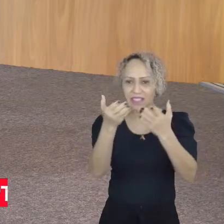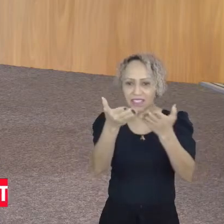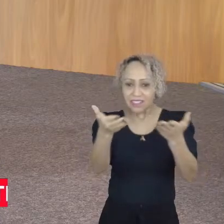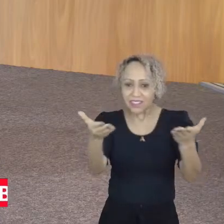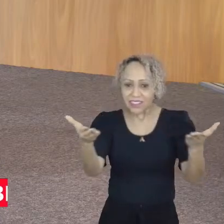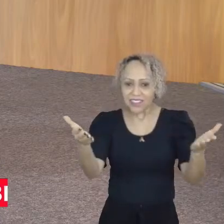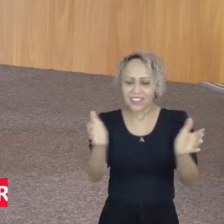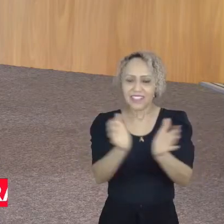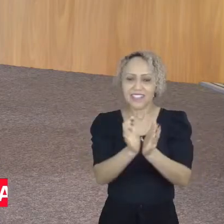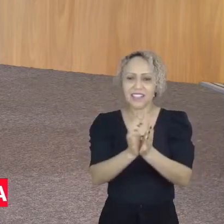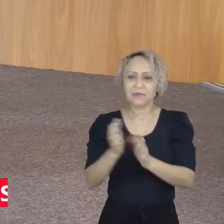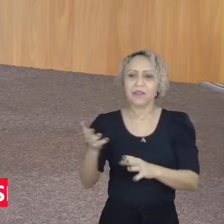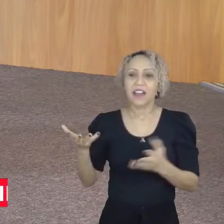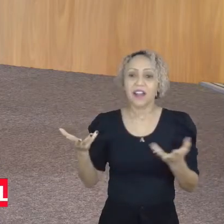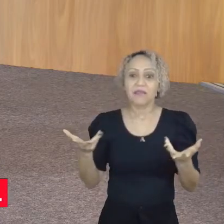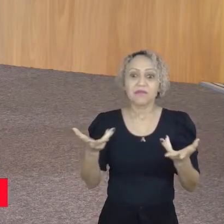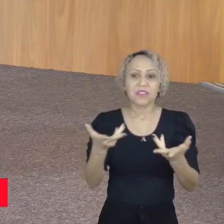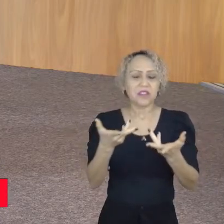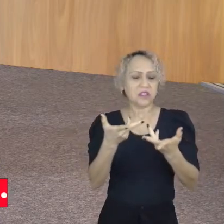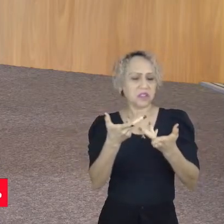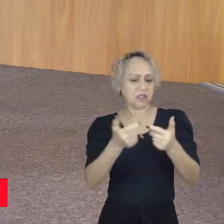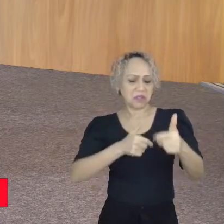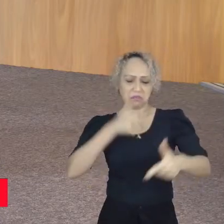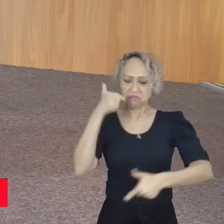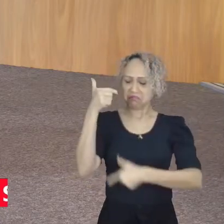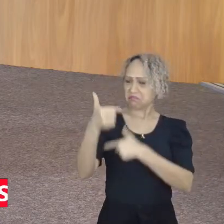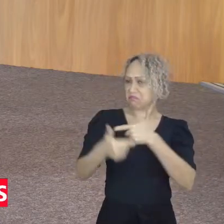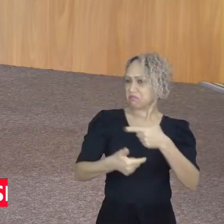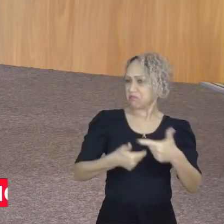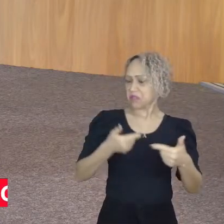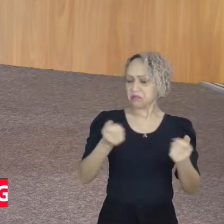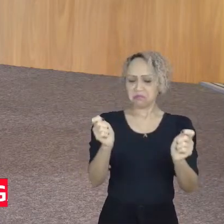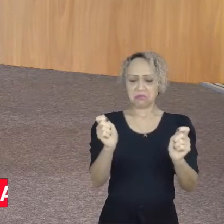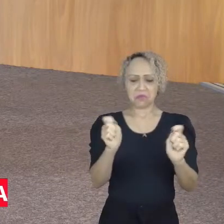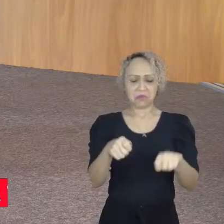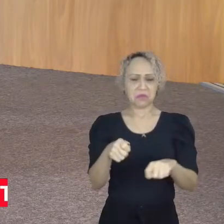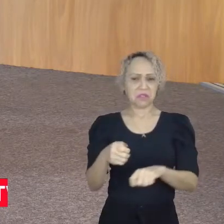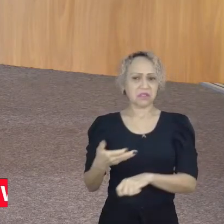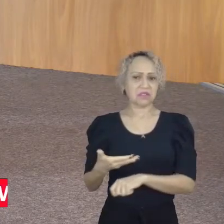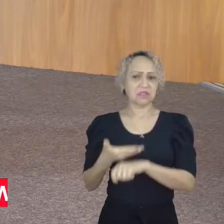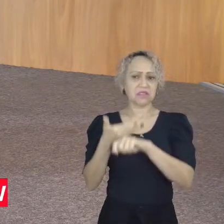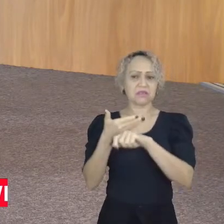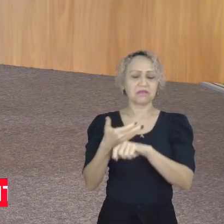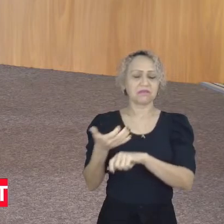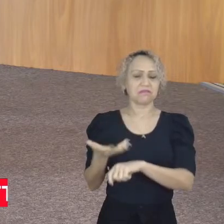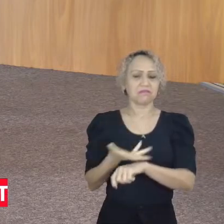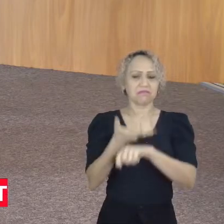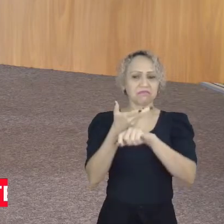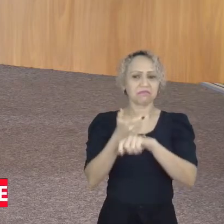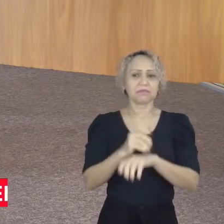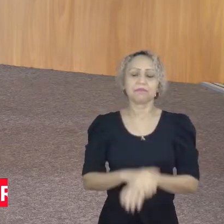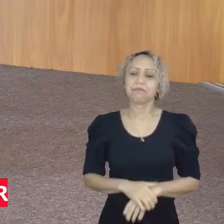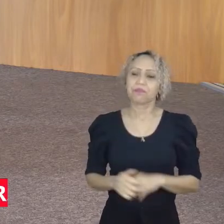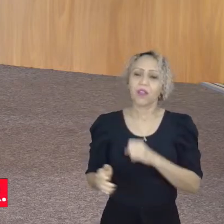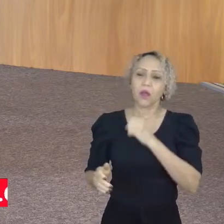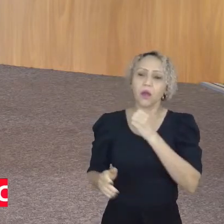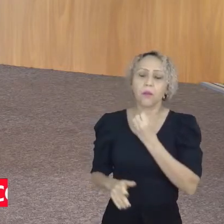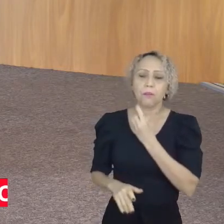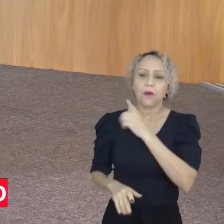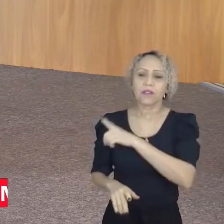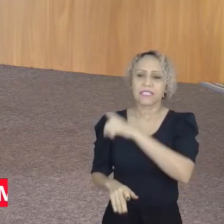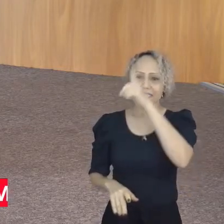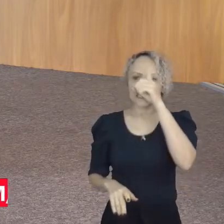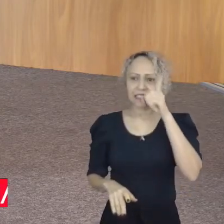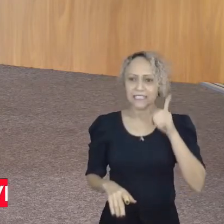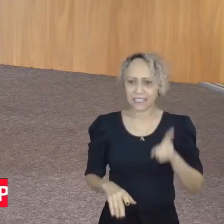essa equipe maravilhosa faz com tanta competência. Um bom dia. Bom dia, obrigada, Vivi. Eu digo mesmo para vocês também